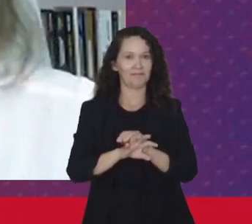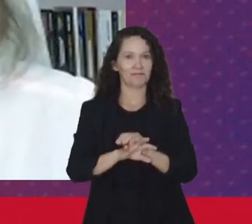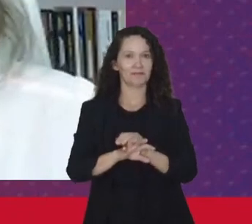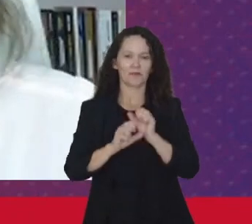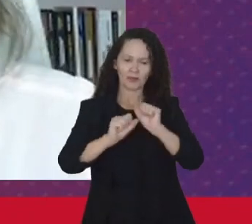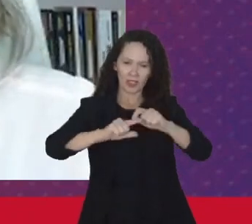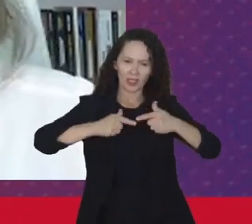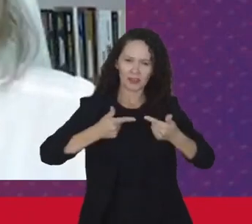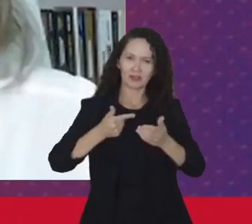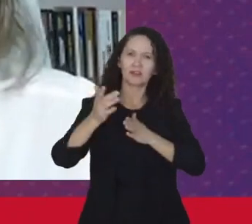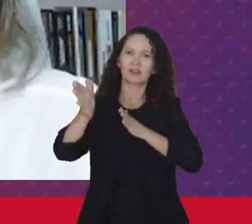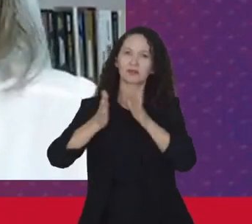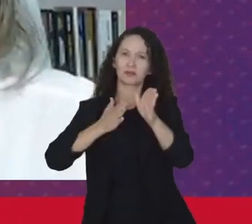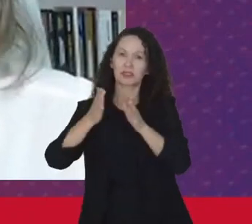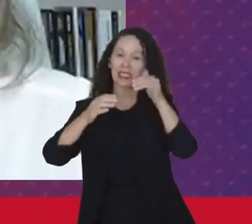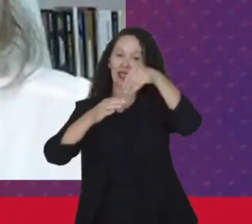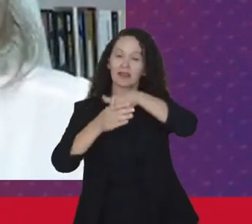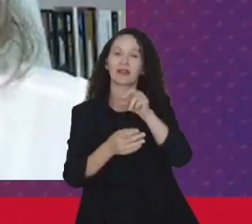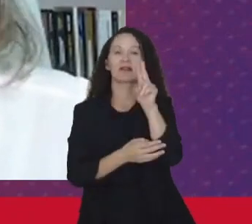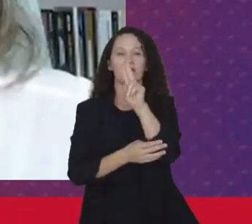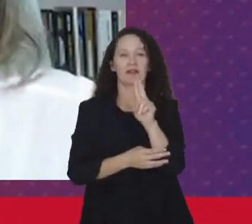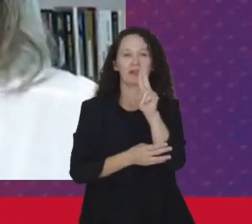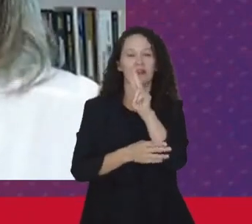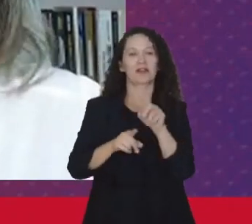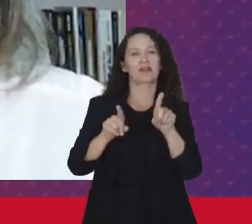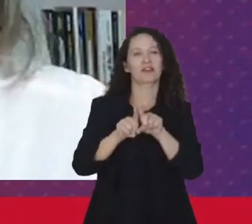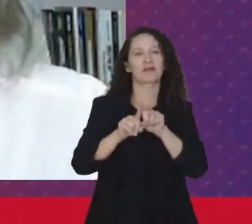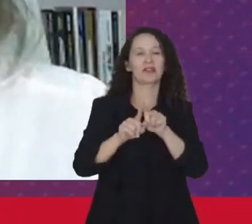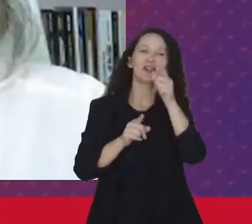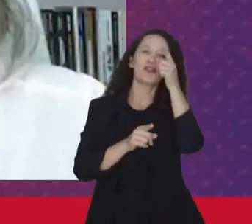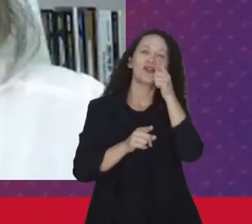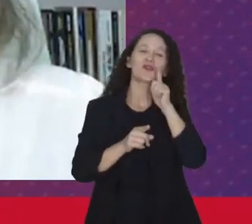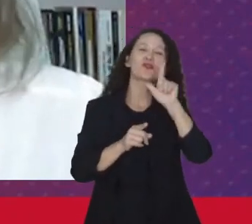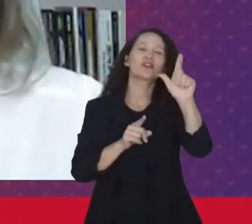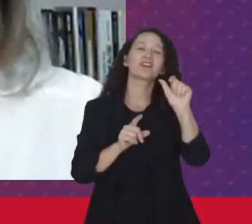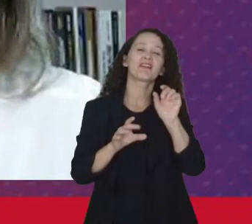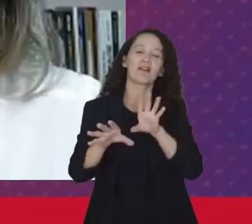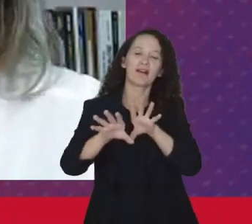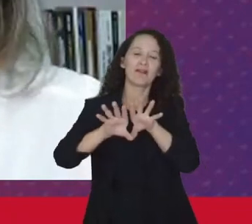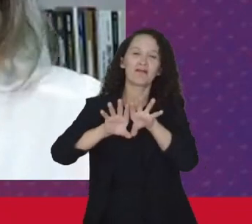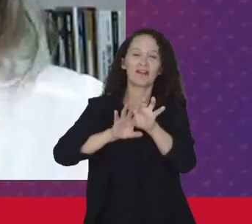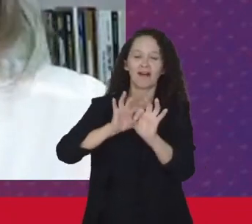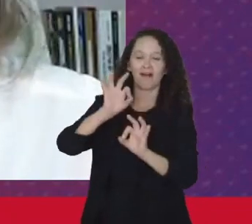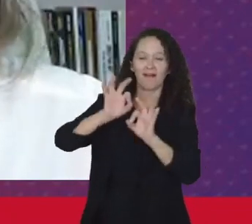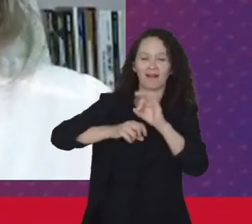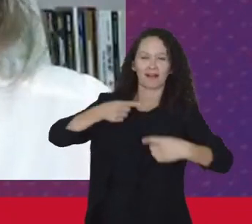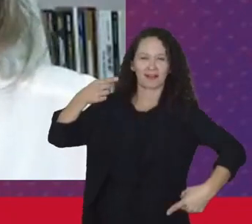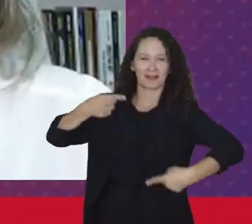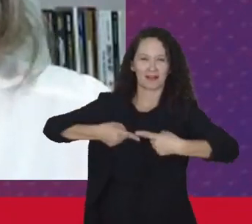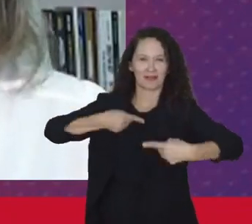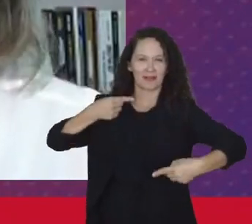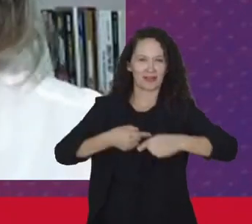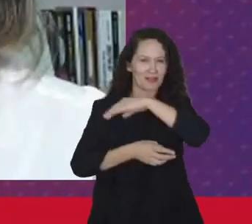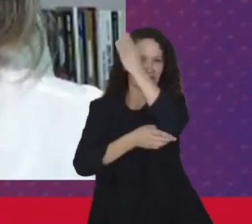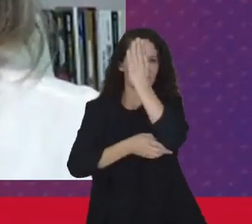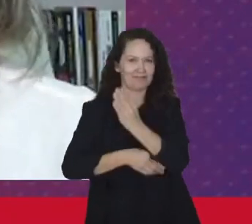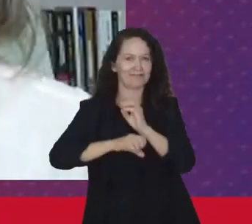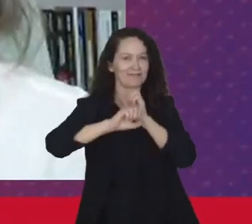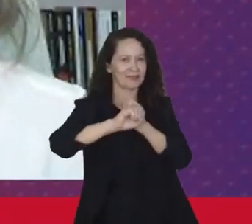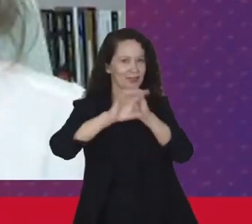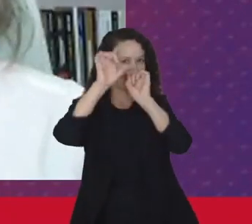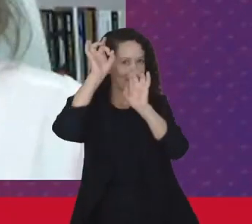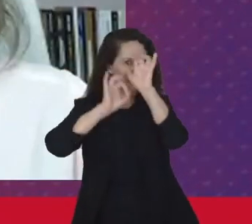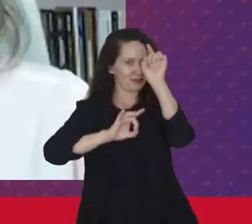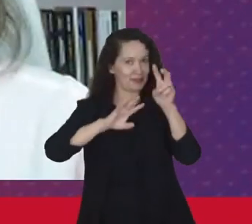ações de acessibilidade na universidade, e culminou na publicação, na formalização da Política Nacional de Educação Especial na perspectiva